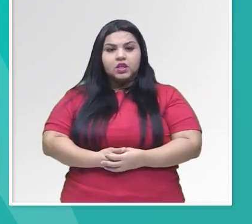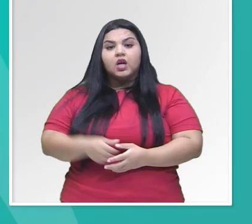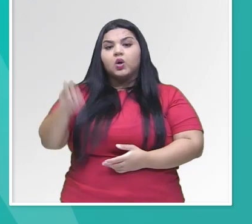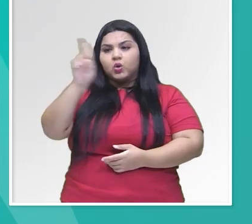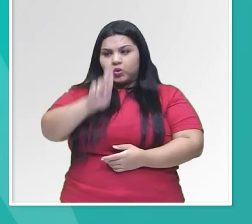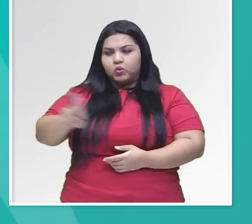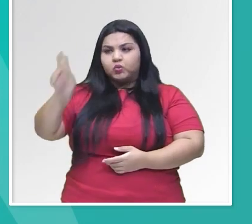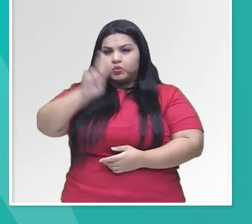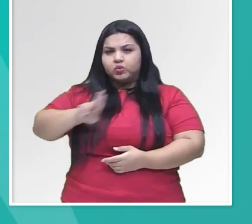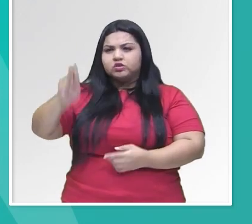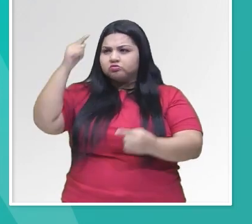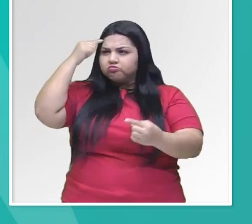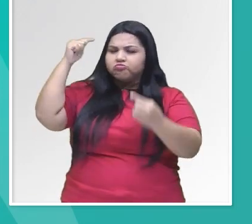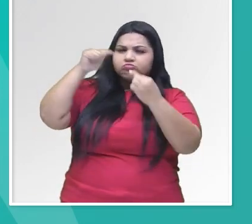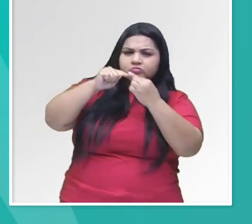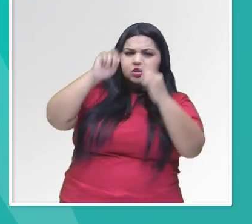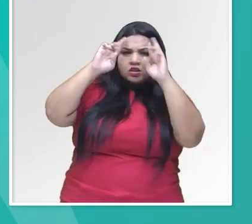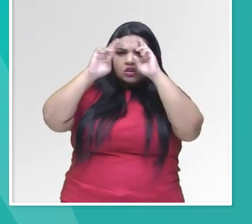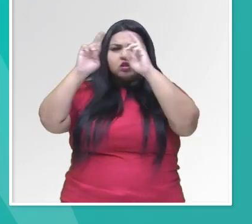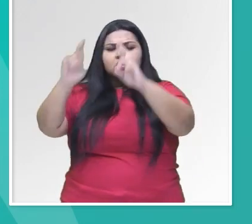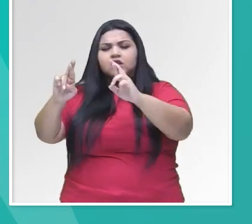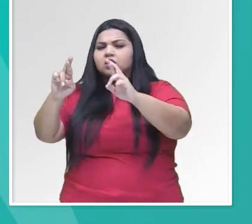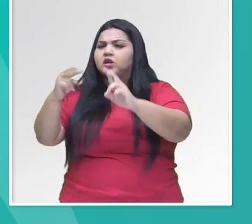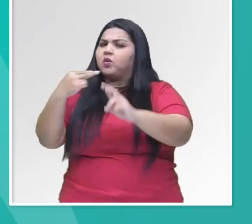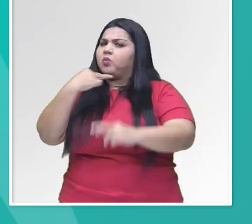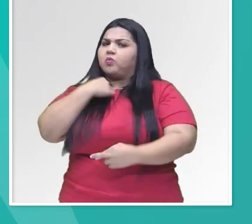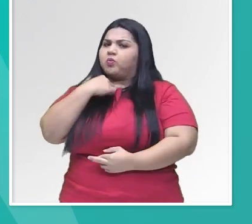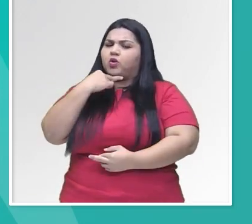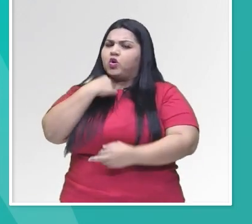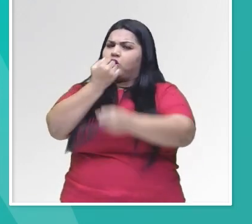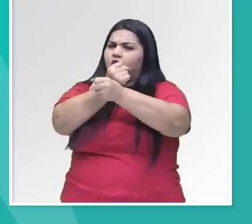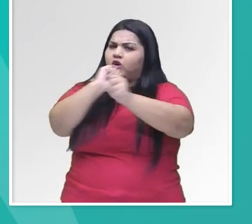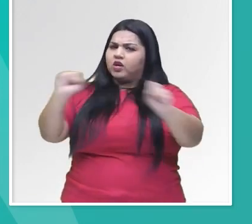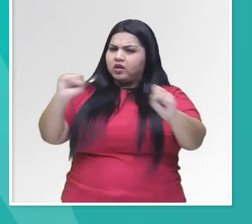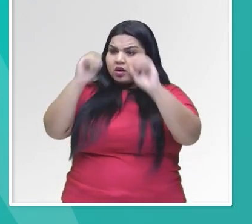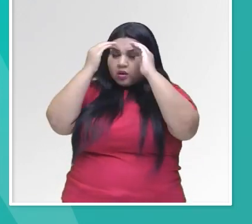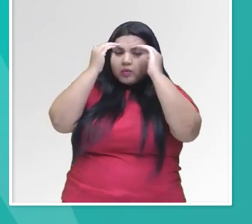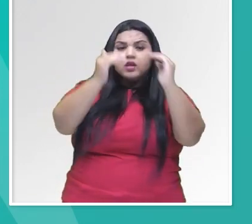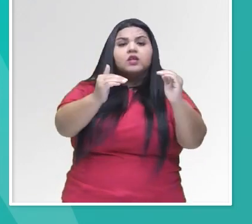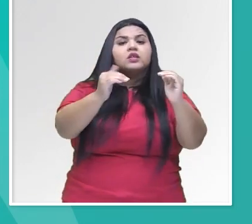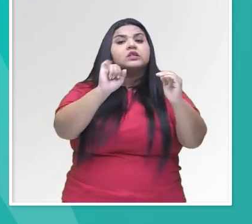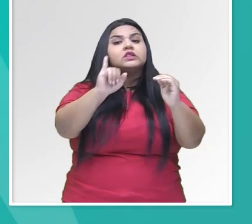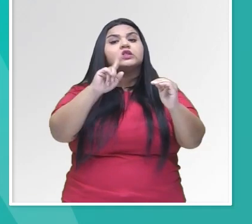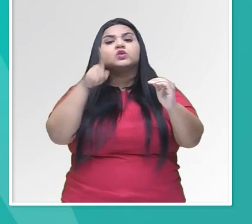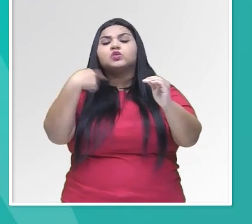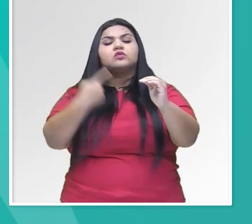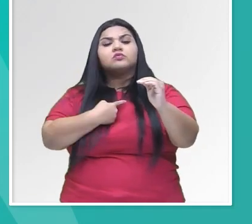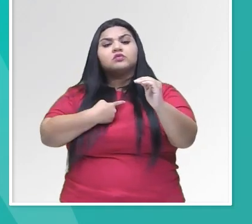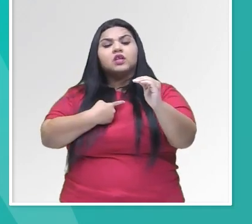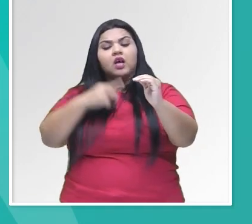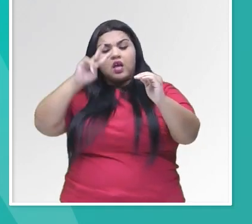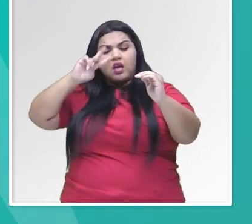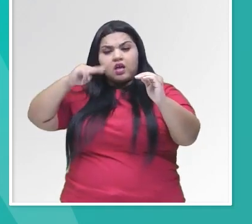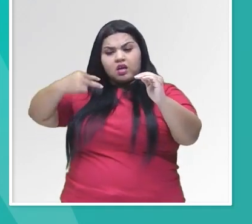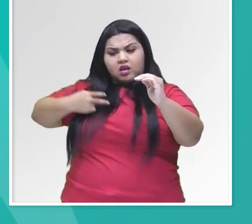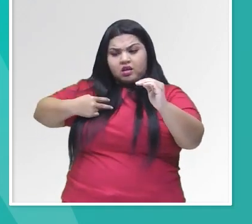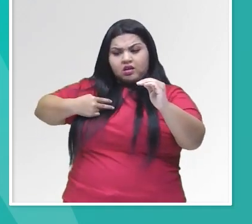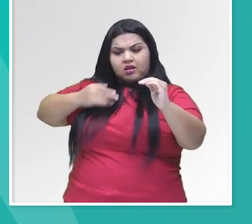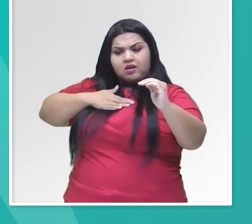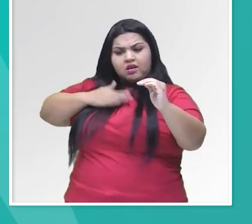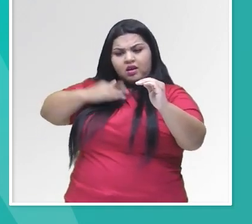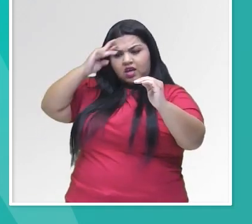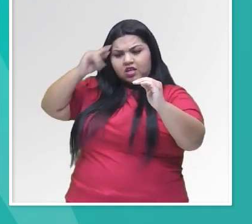esta lógica aí do respeito, não é possível demonstrar respeito por alguém se nós não temos por nós